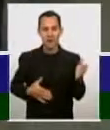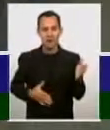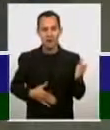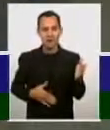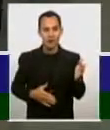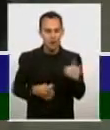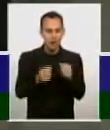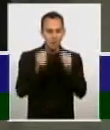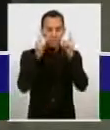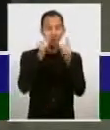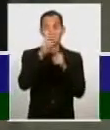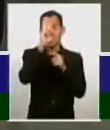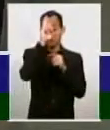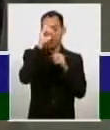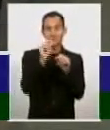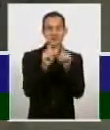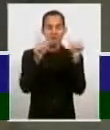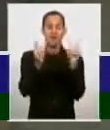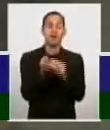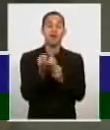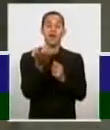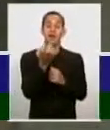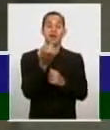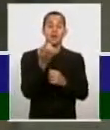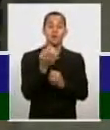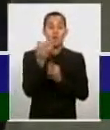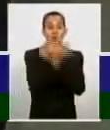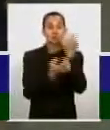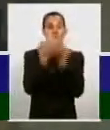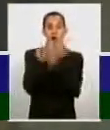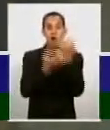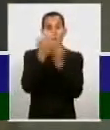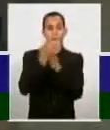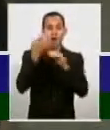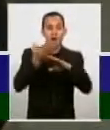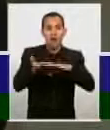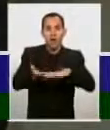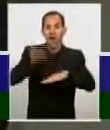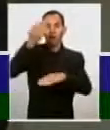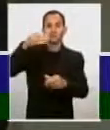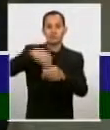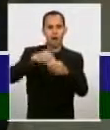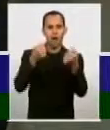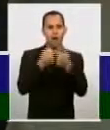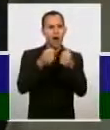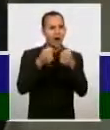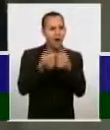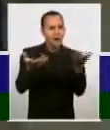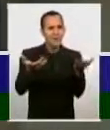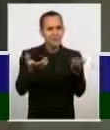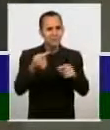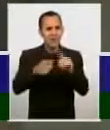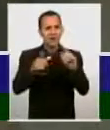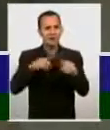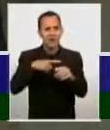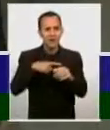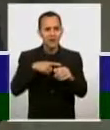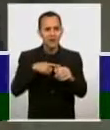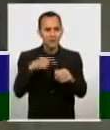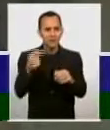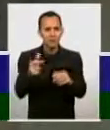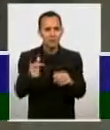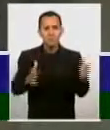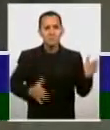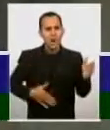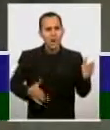que acorda meio-dia e quer ouvir o som no volume alto dentro do ônibus. E, às vezes, tem até mal